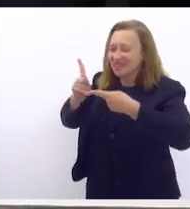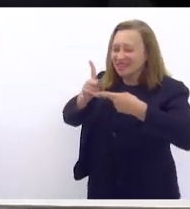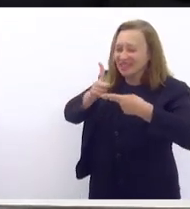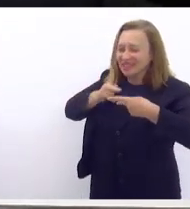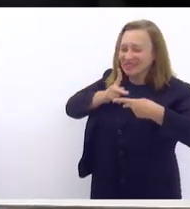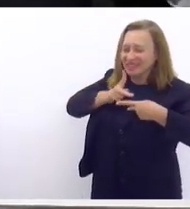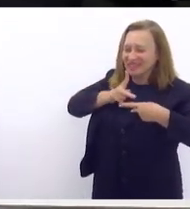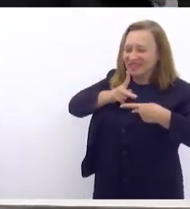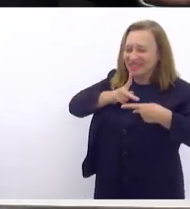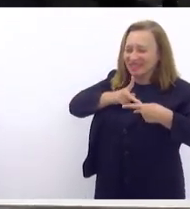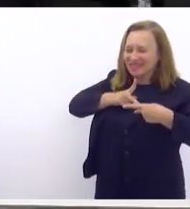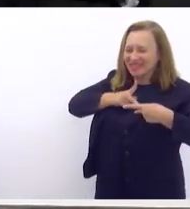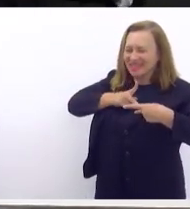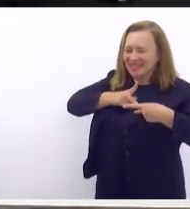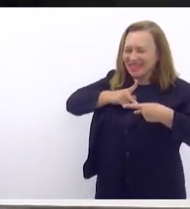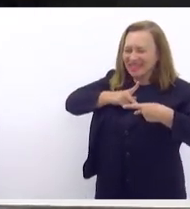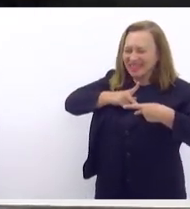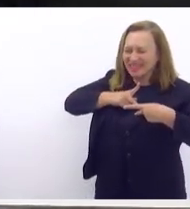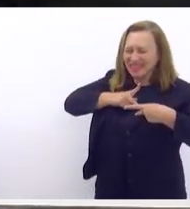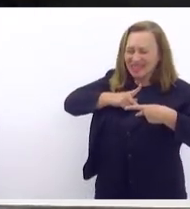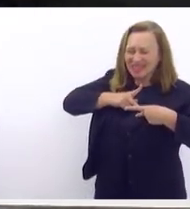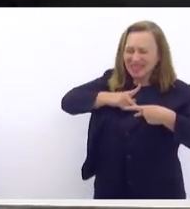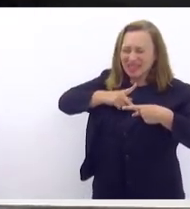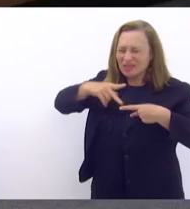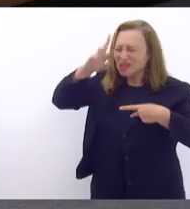Senhor Jesus.